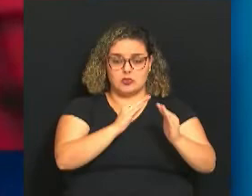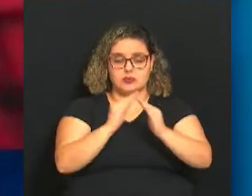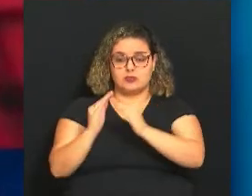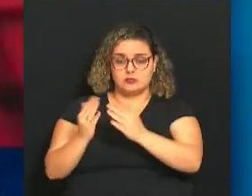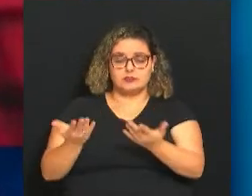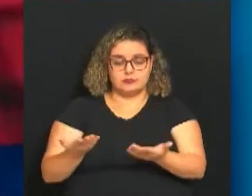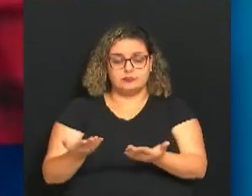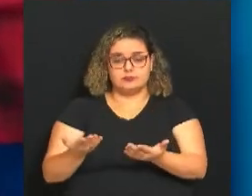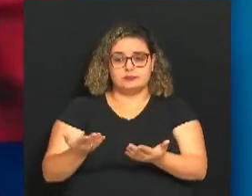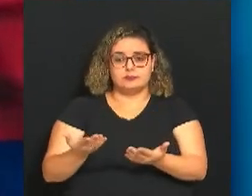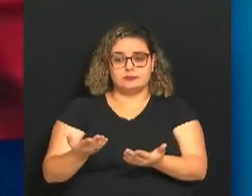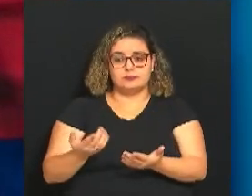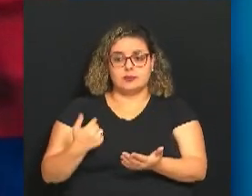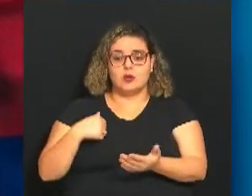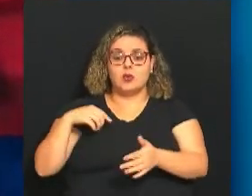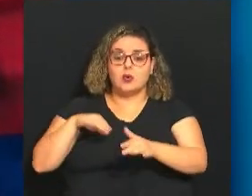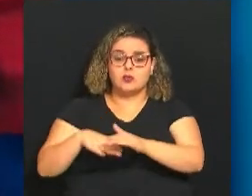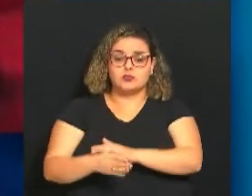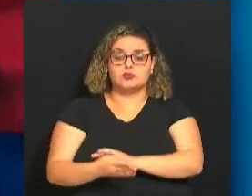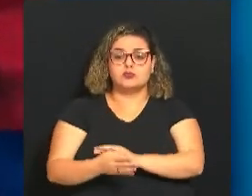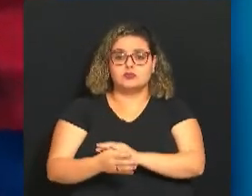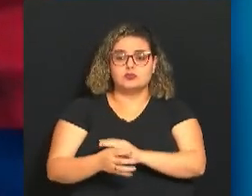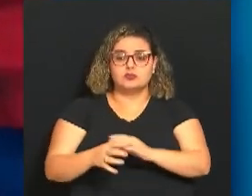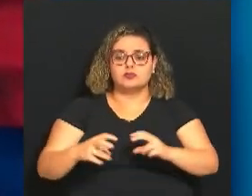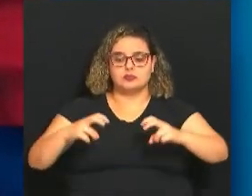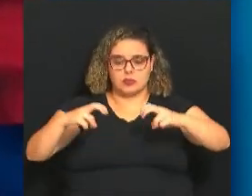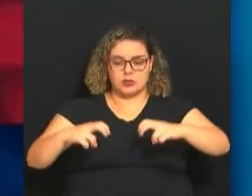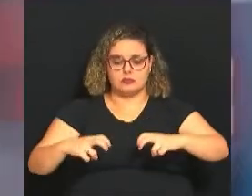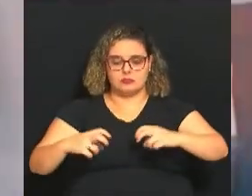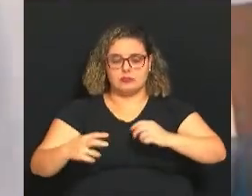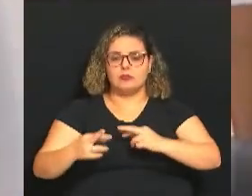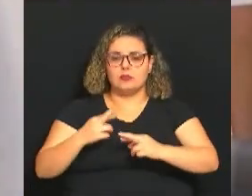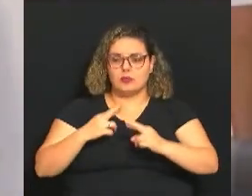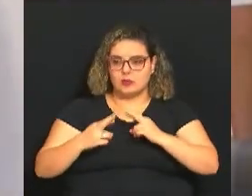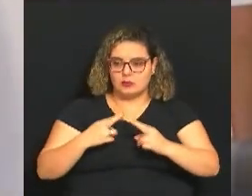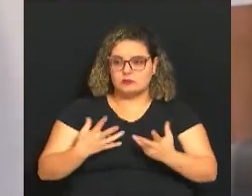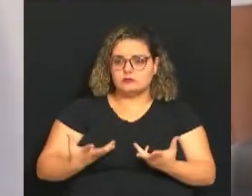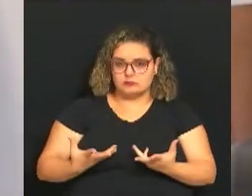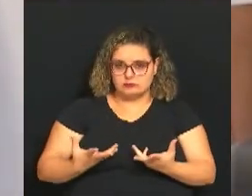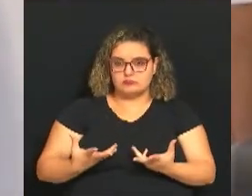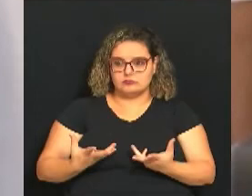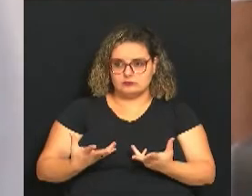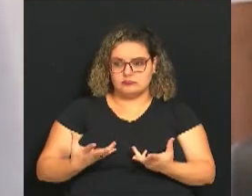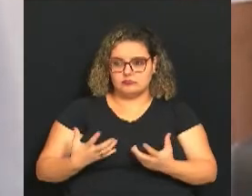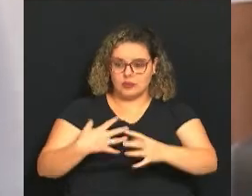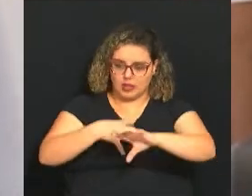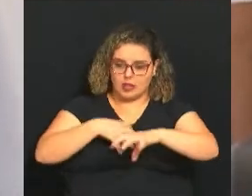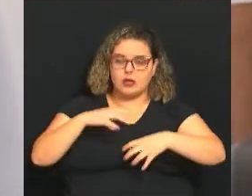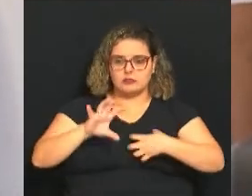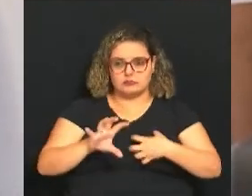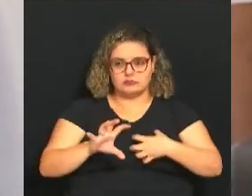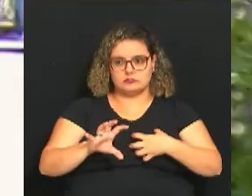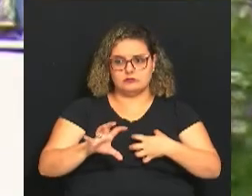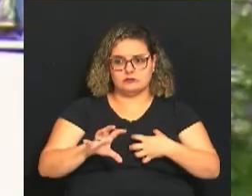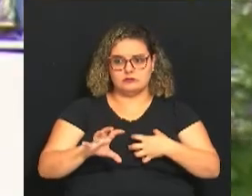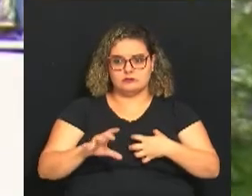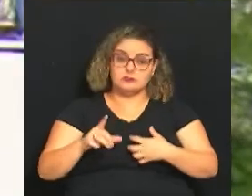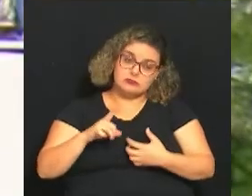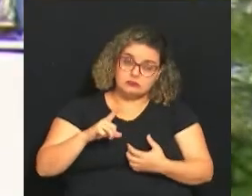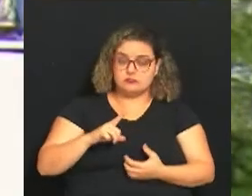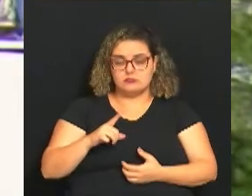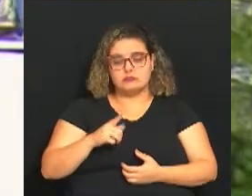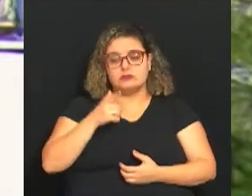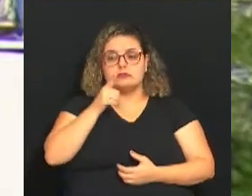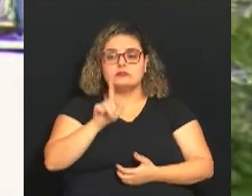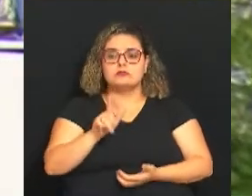possibilidade, eu costumo pelo menos reunir as partes, né? E fazer um entender a dor do outro, né? E geralmente tem funcionado. Eliette